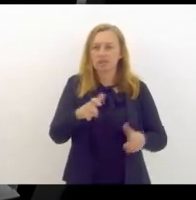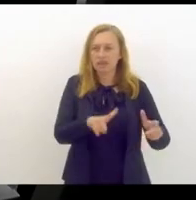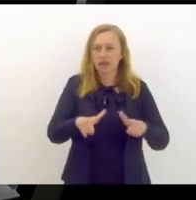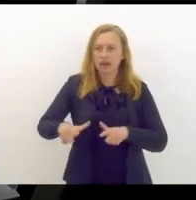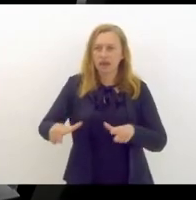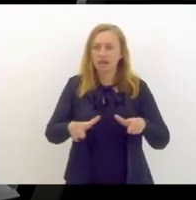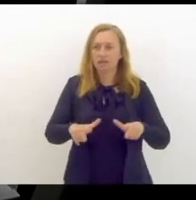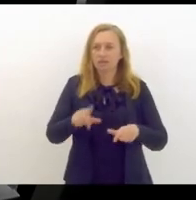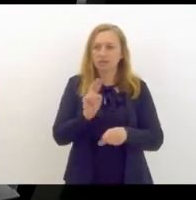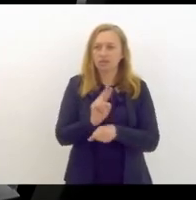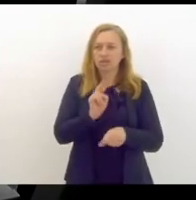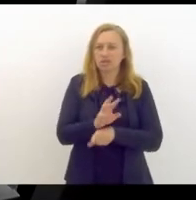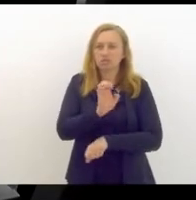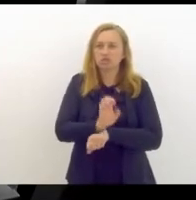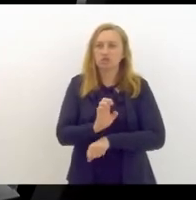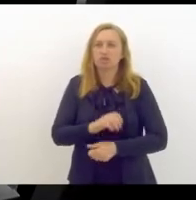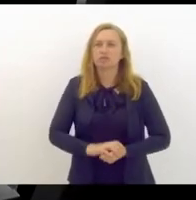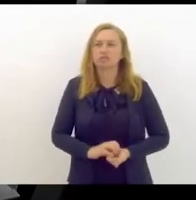pelo Estado.